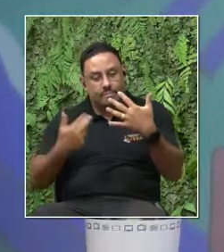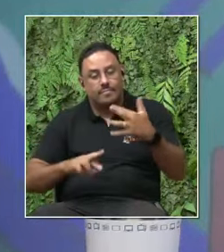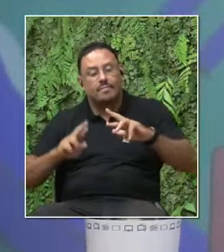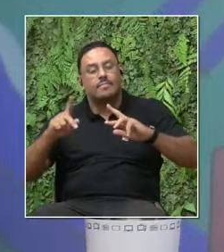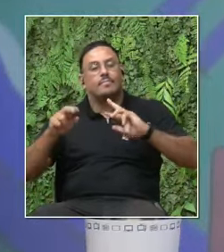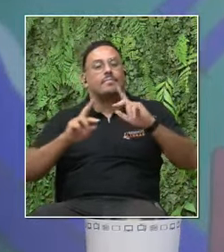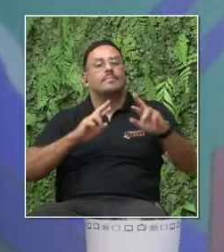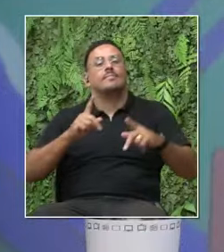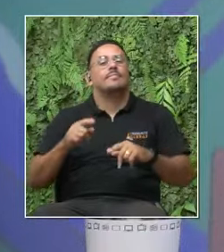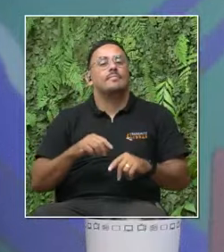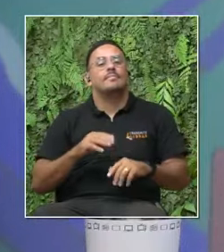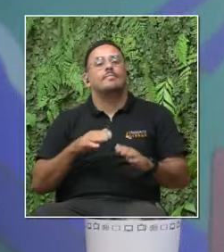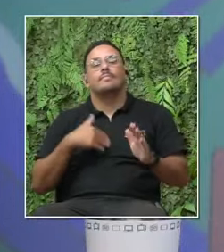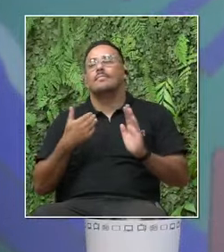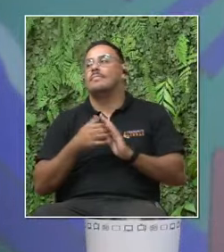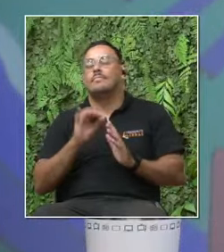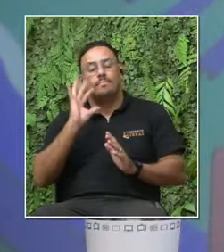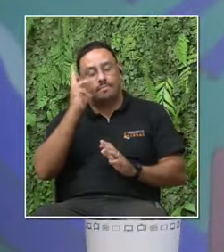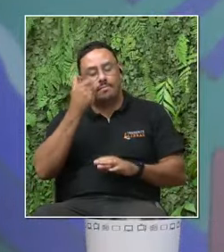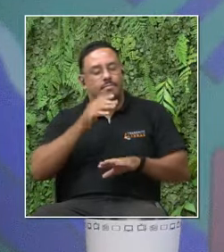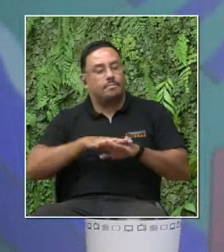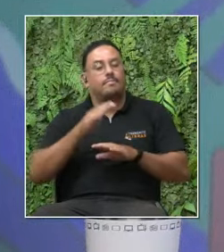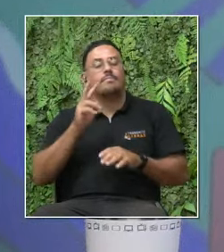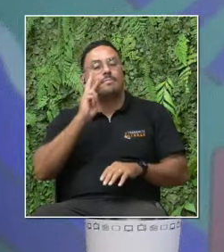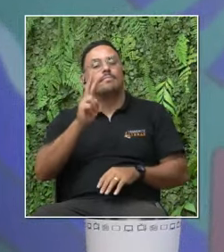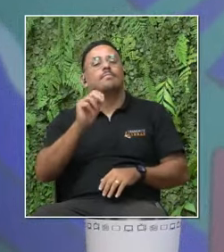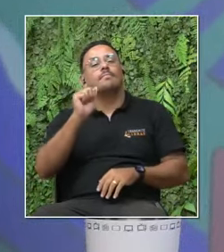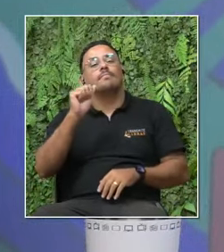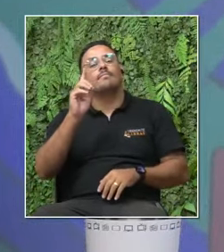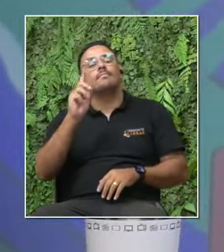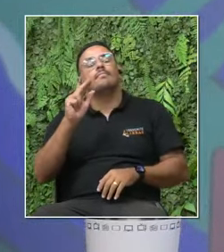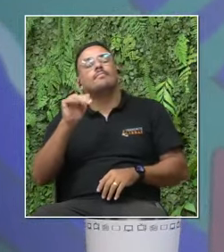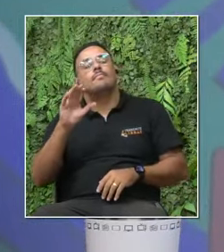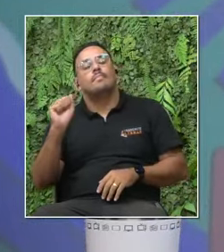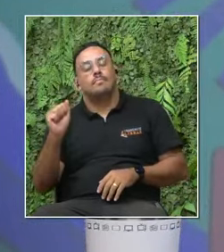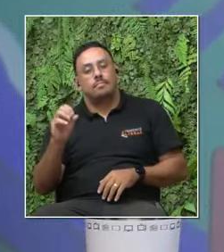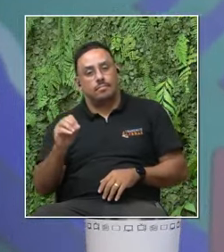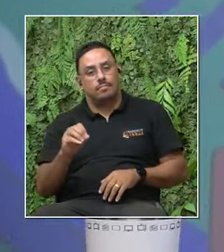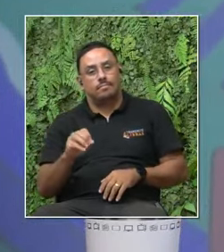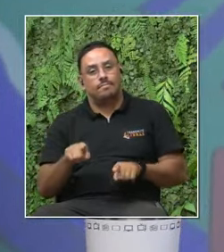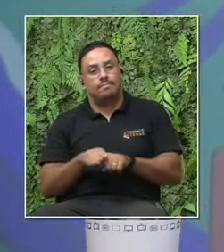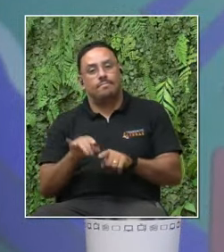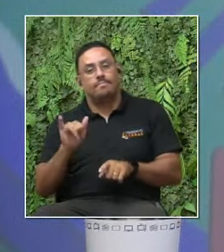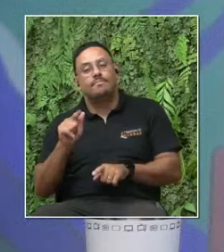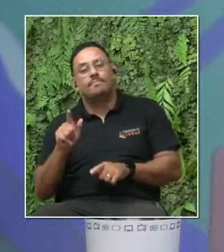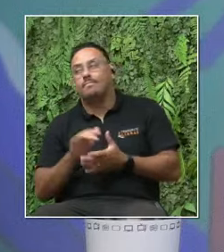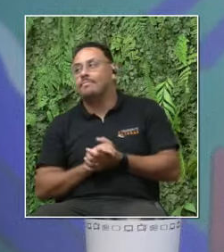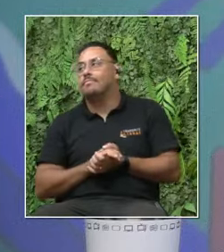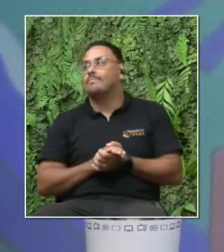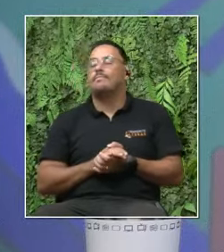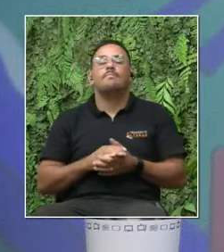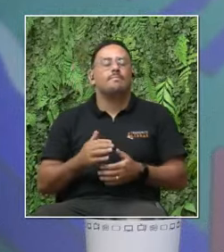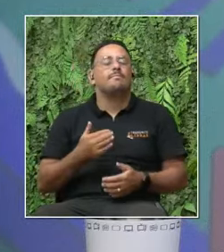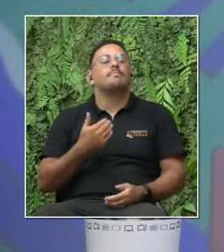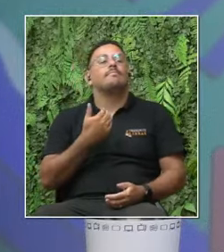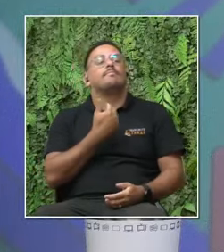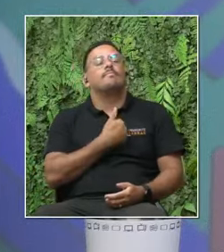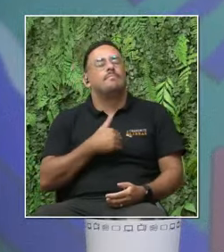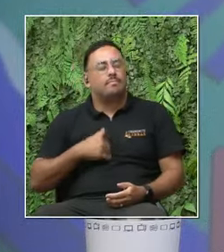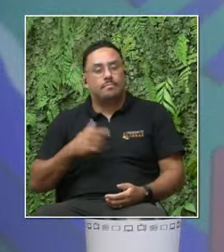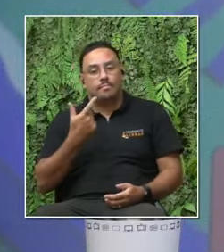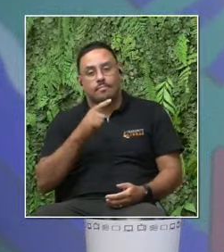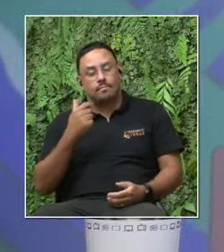diferentes isso é tão lindo de ver é ou não é adrualdo Igor é o Atlético sem